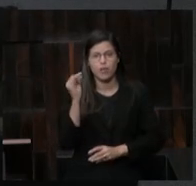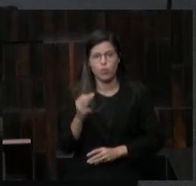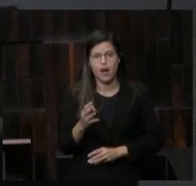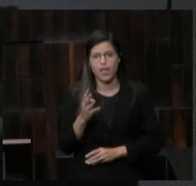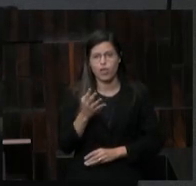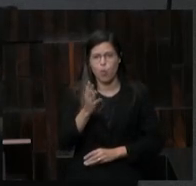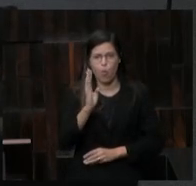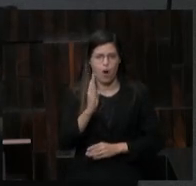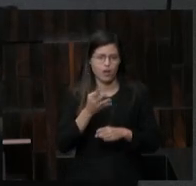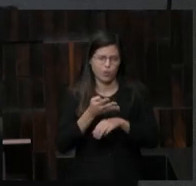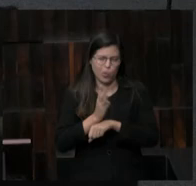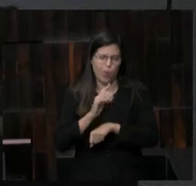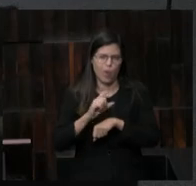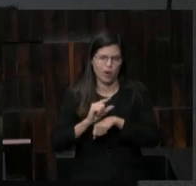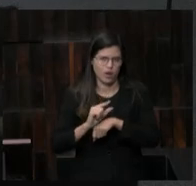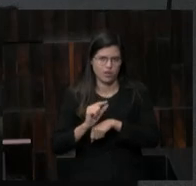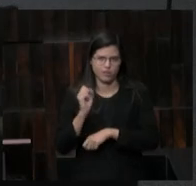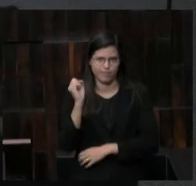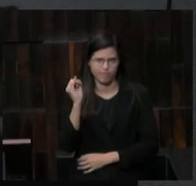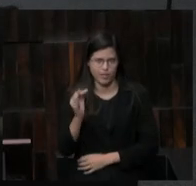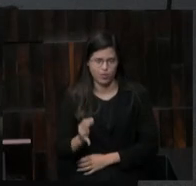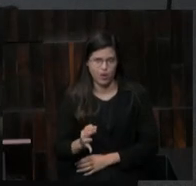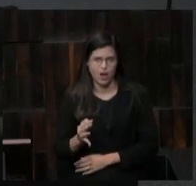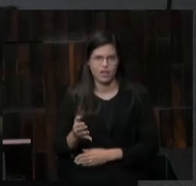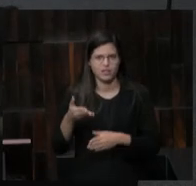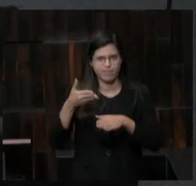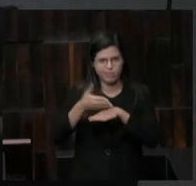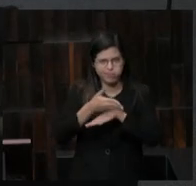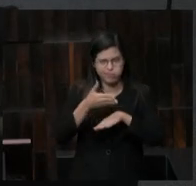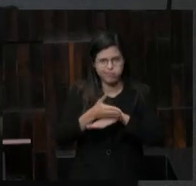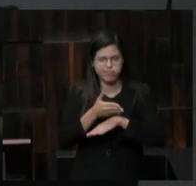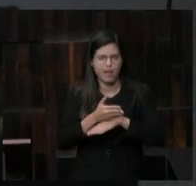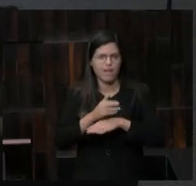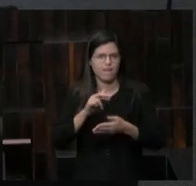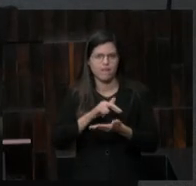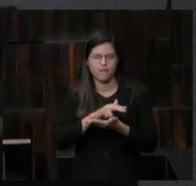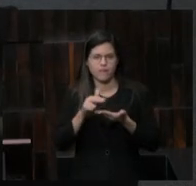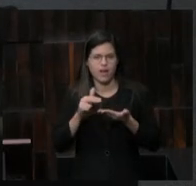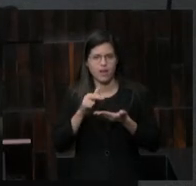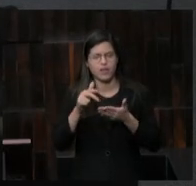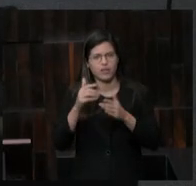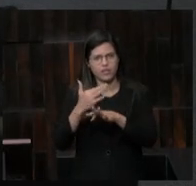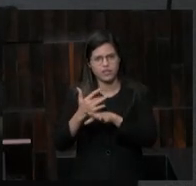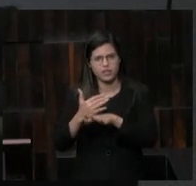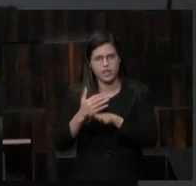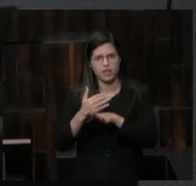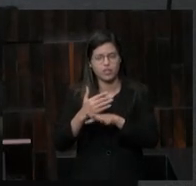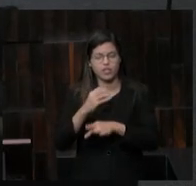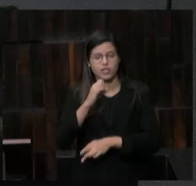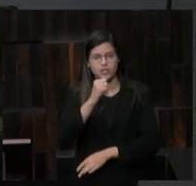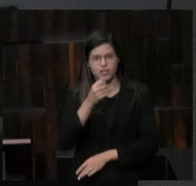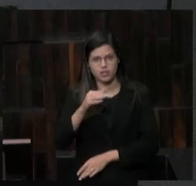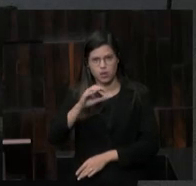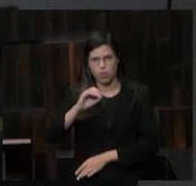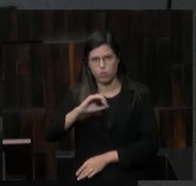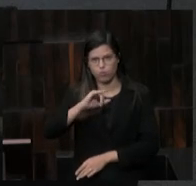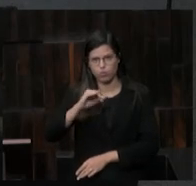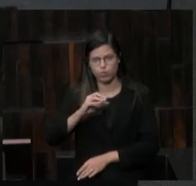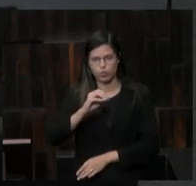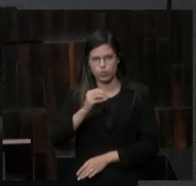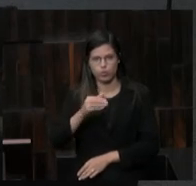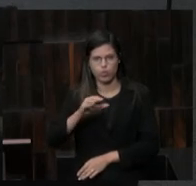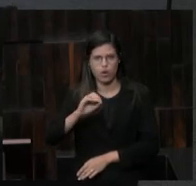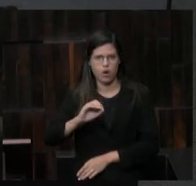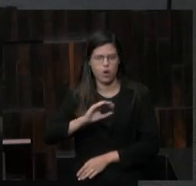manhã para estar aqui participando, inclusive muitas de São João da Barra, um município que eu tive a honra de ter sido